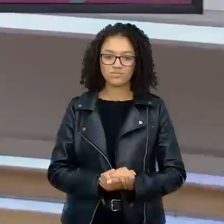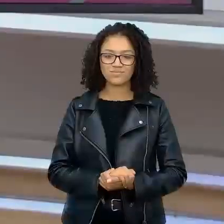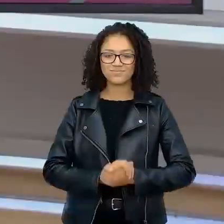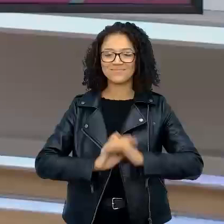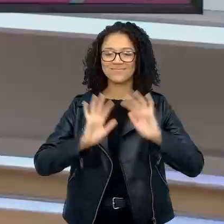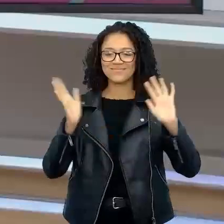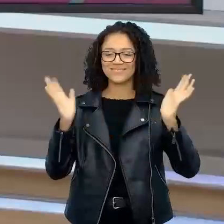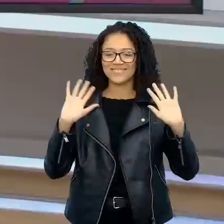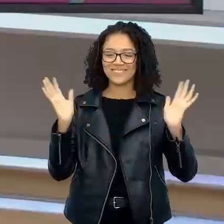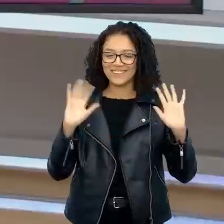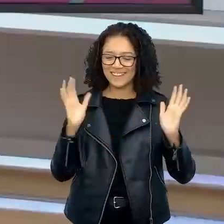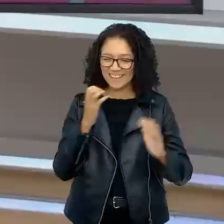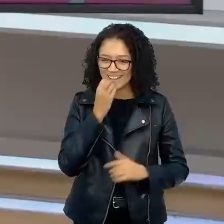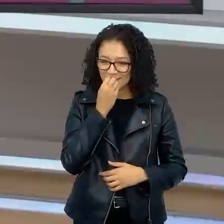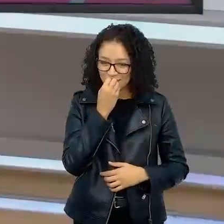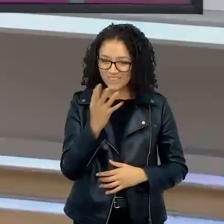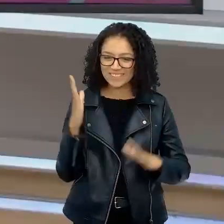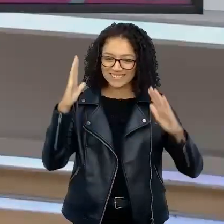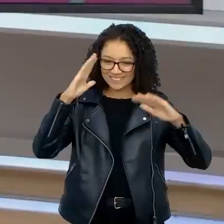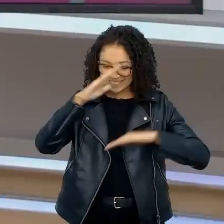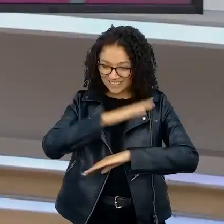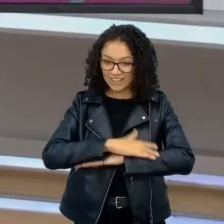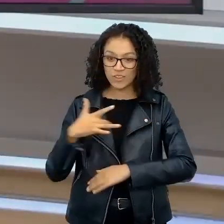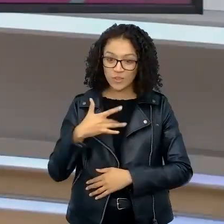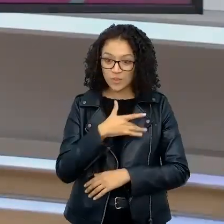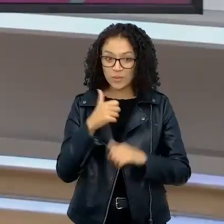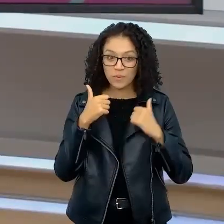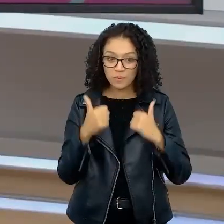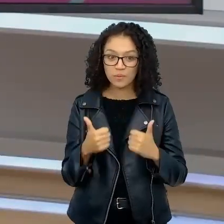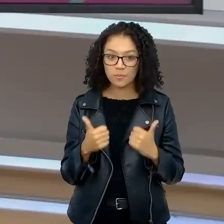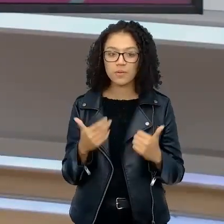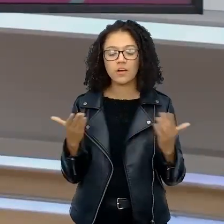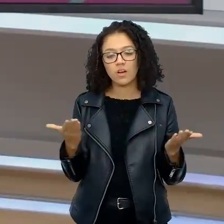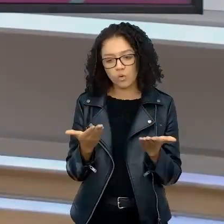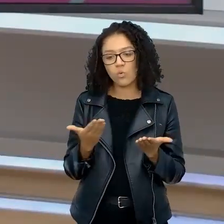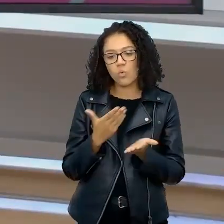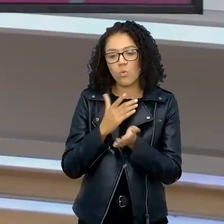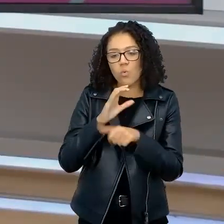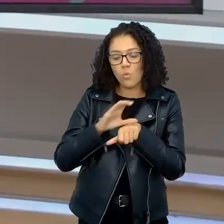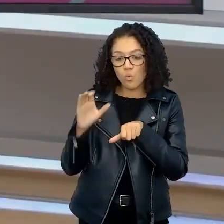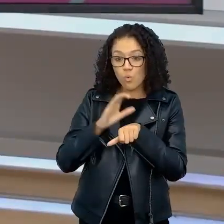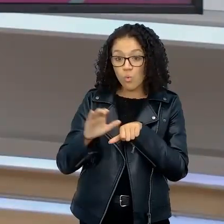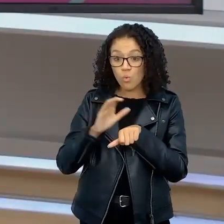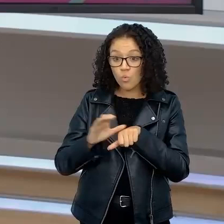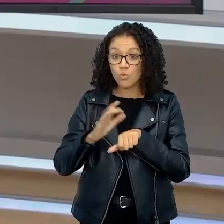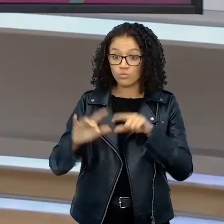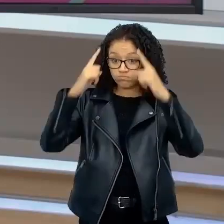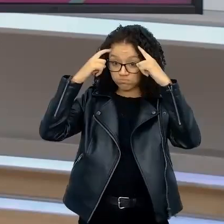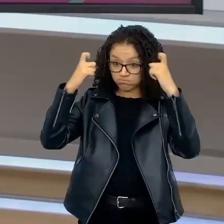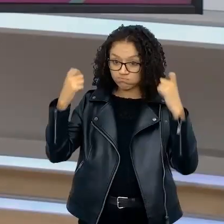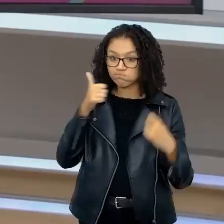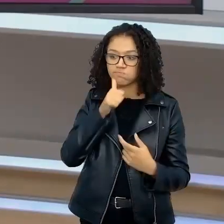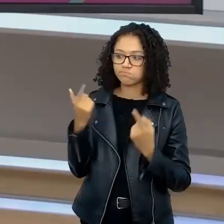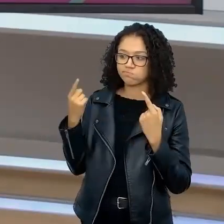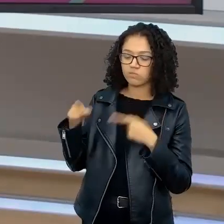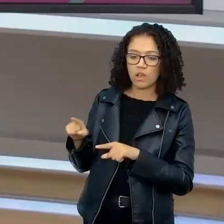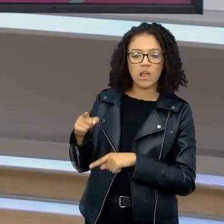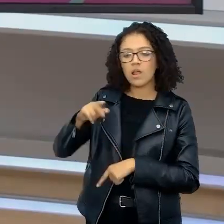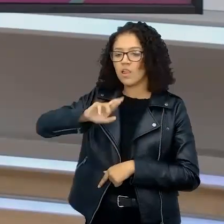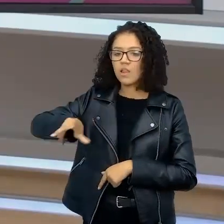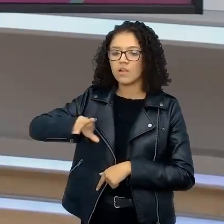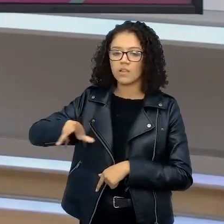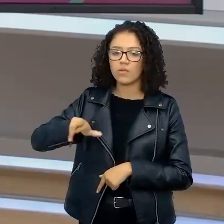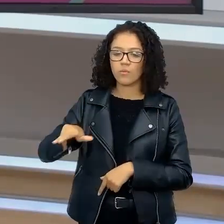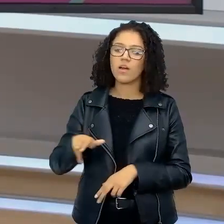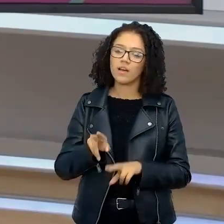Olá, pessoal, tudo bem? A gente está de volta ao curso Violência contra a Mulher Não é Normal, uma parceria da organização